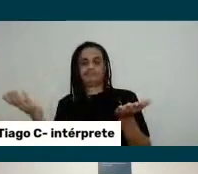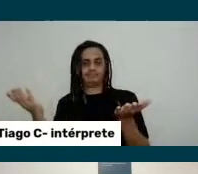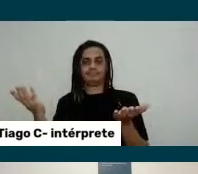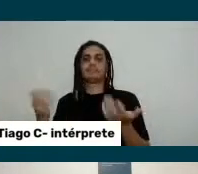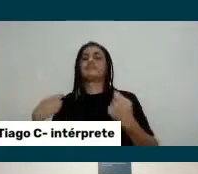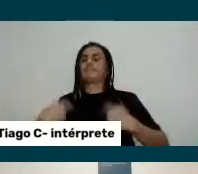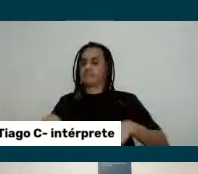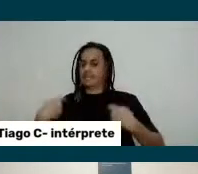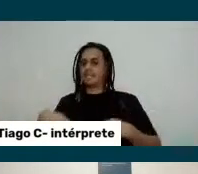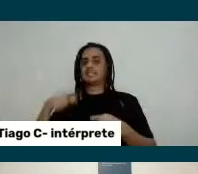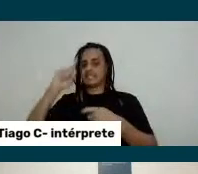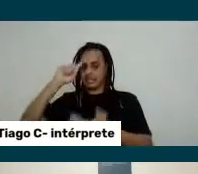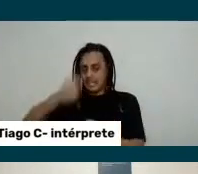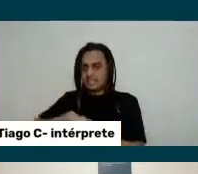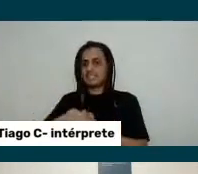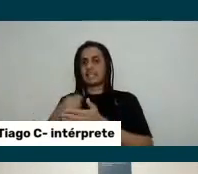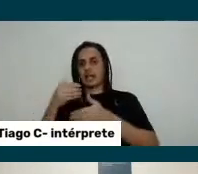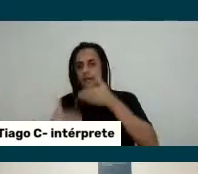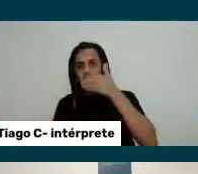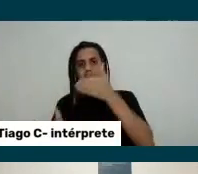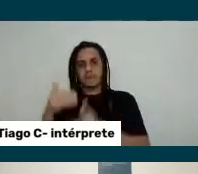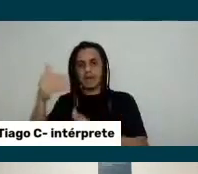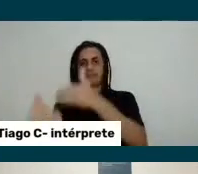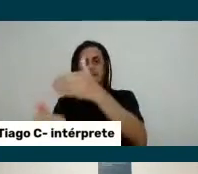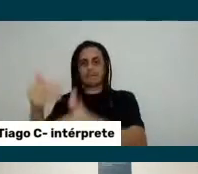direcionando suas decisões, né?